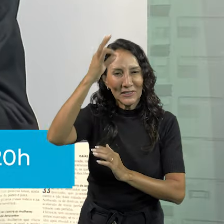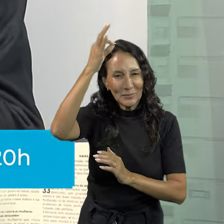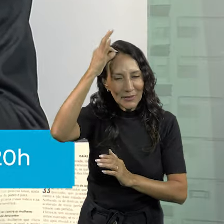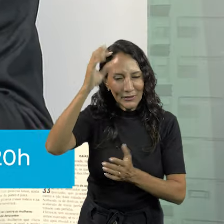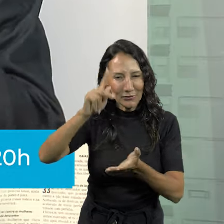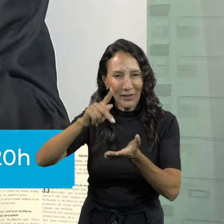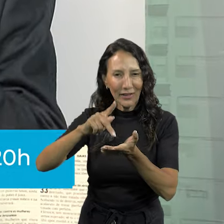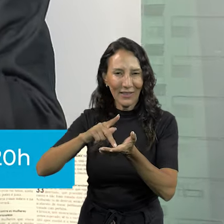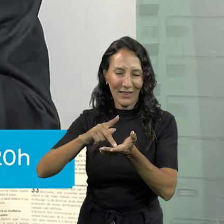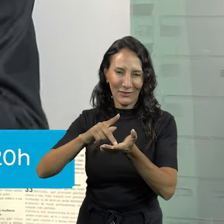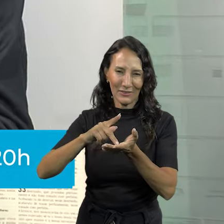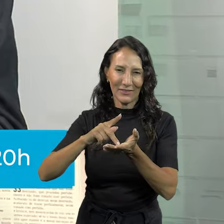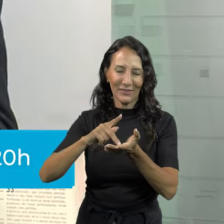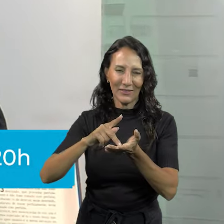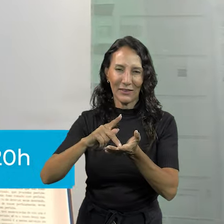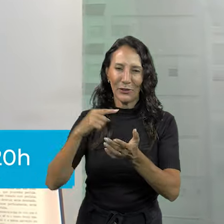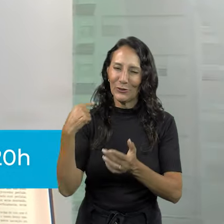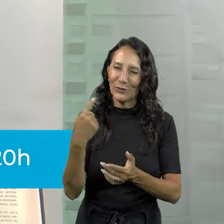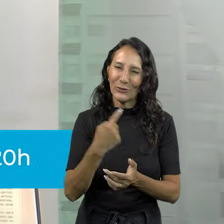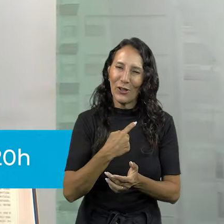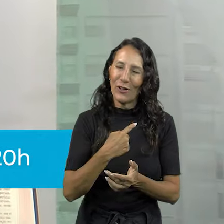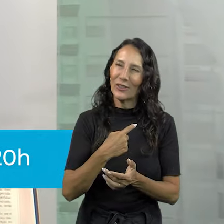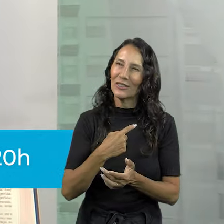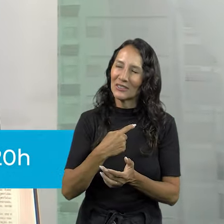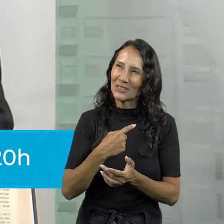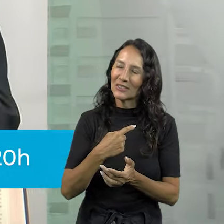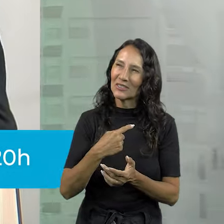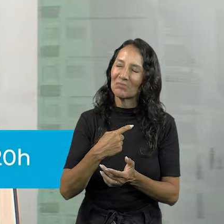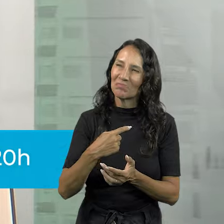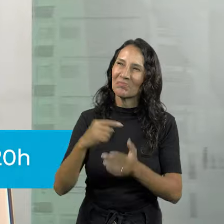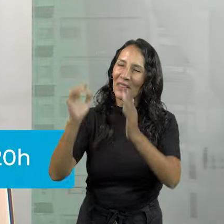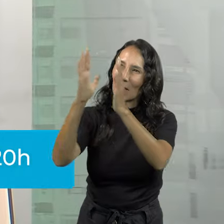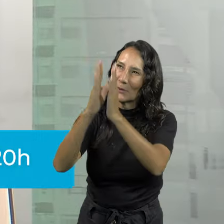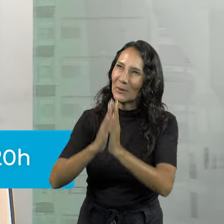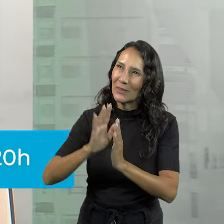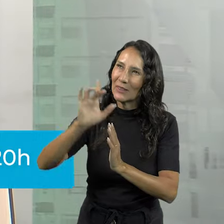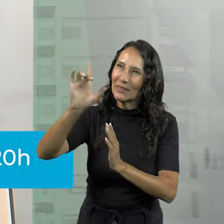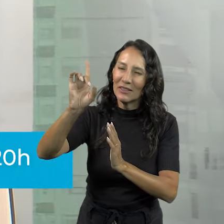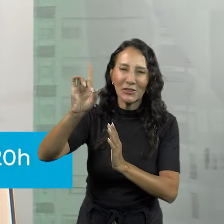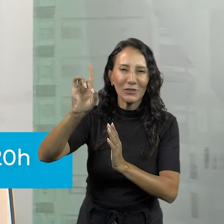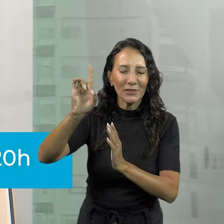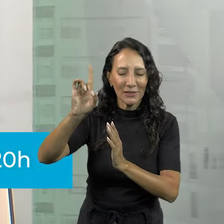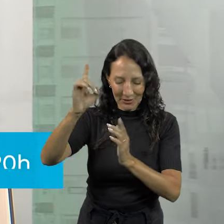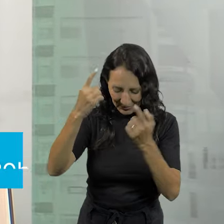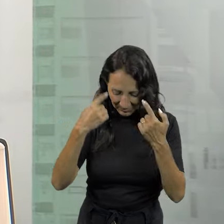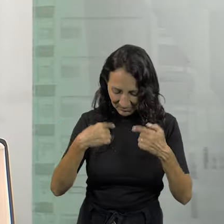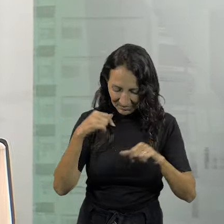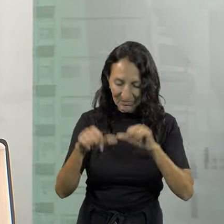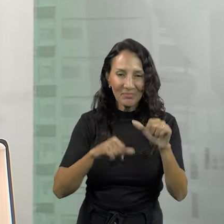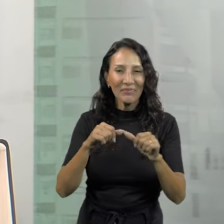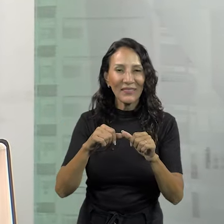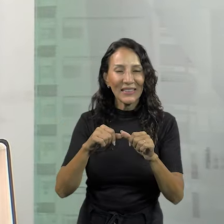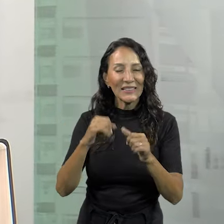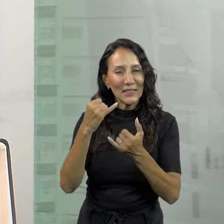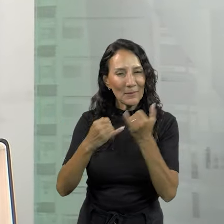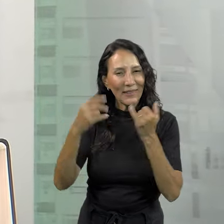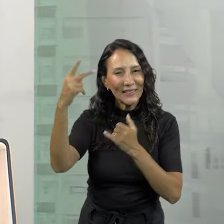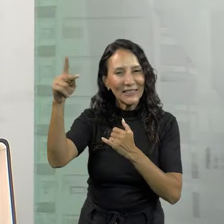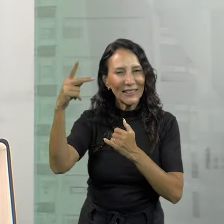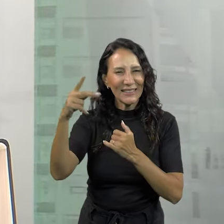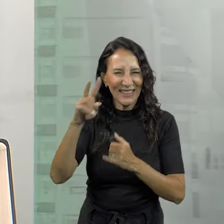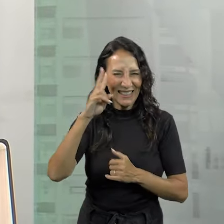E nós nos tornamos parecidos com aquilo que adoramos. Se você lembra do tio Patinhas,